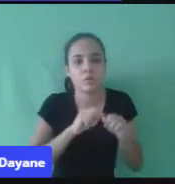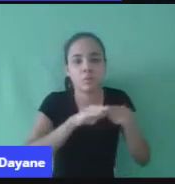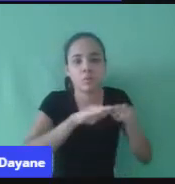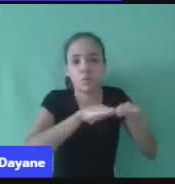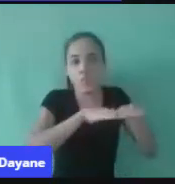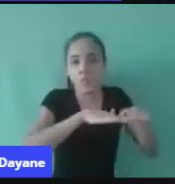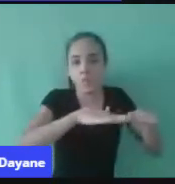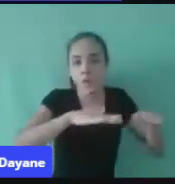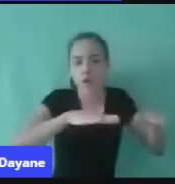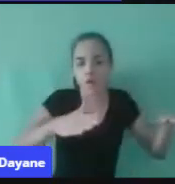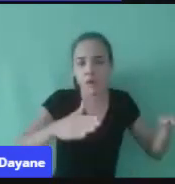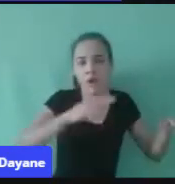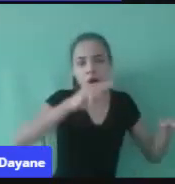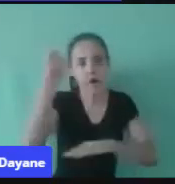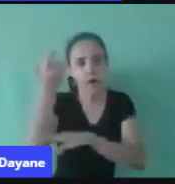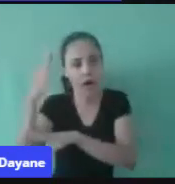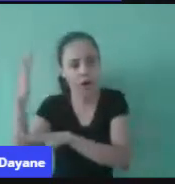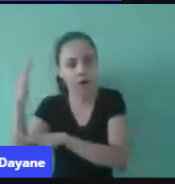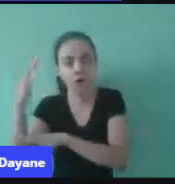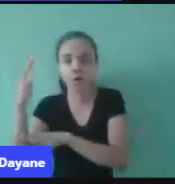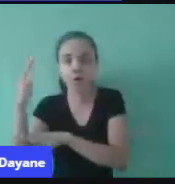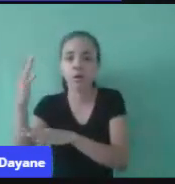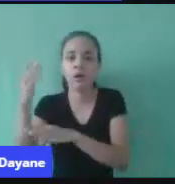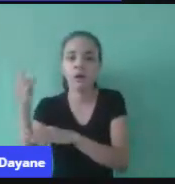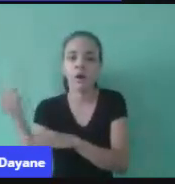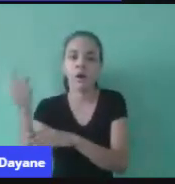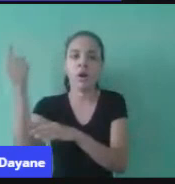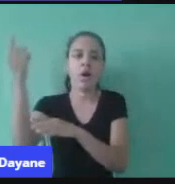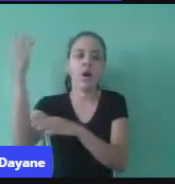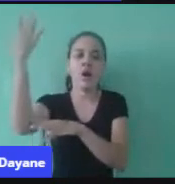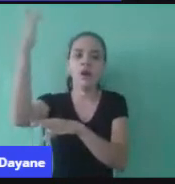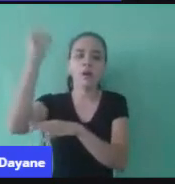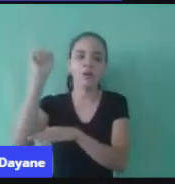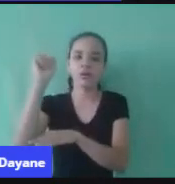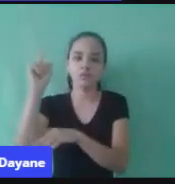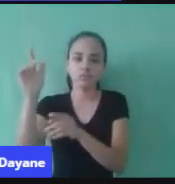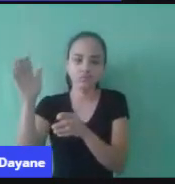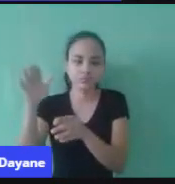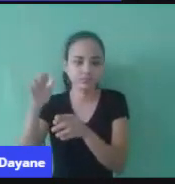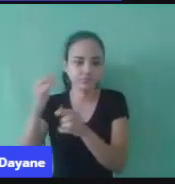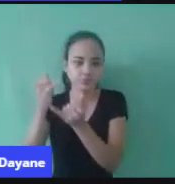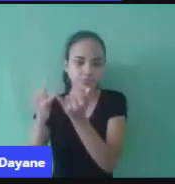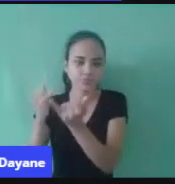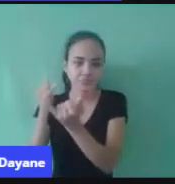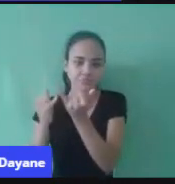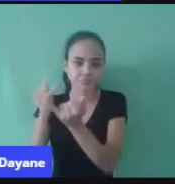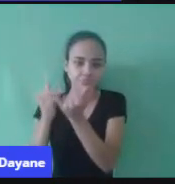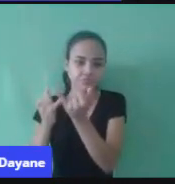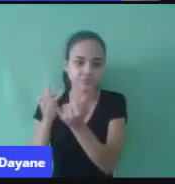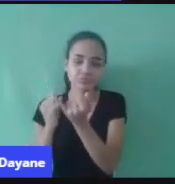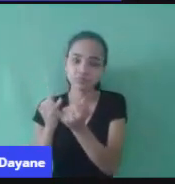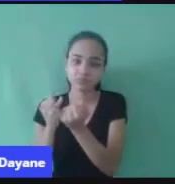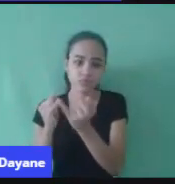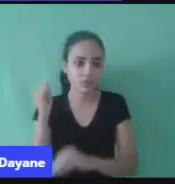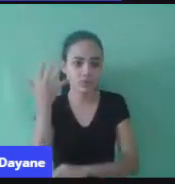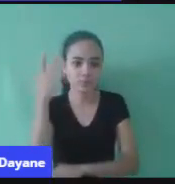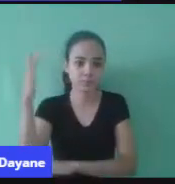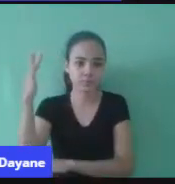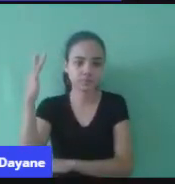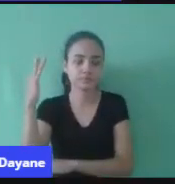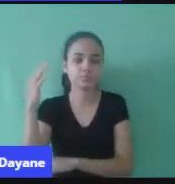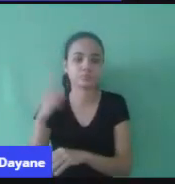grande porte, nós temos médio porte, né? Então, ele é o cerrado. E também é conhecido